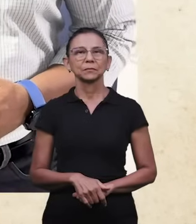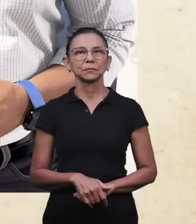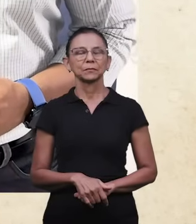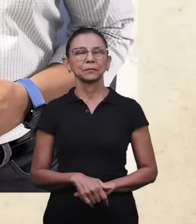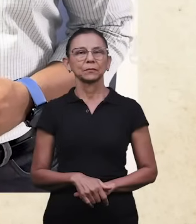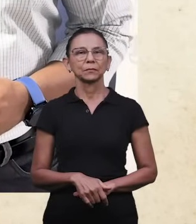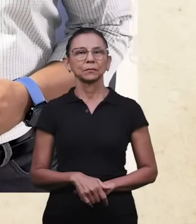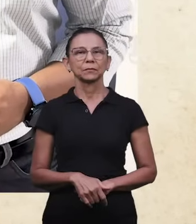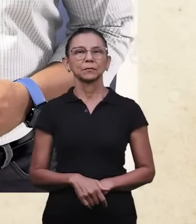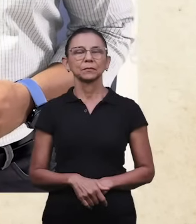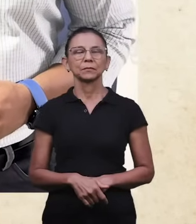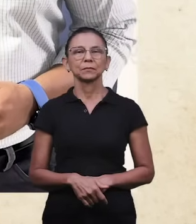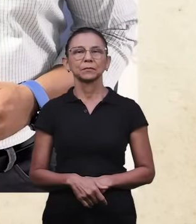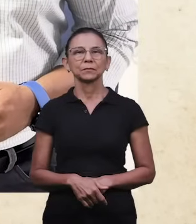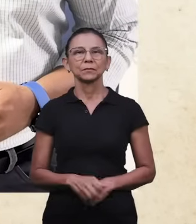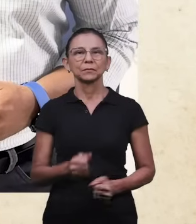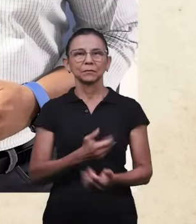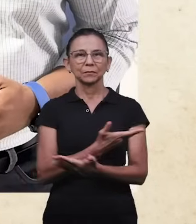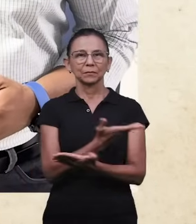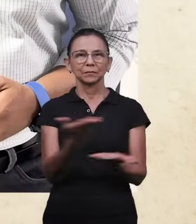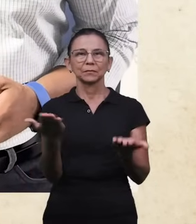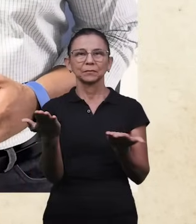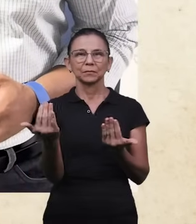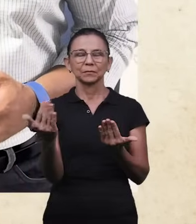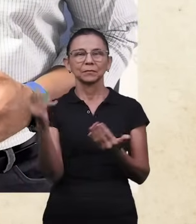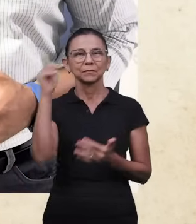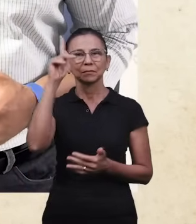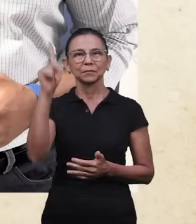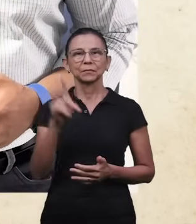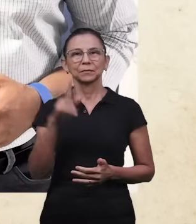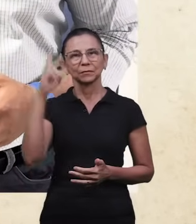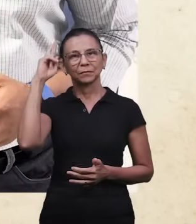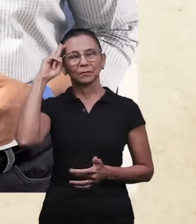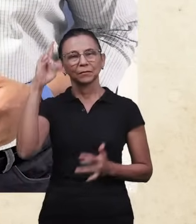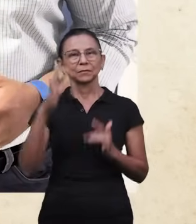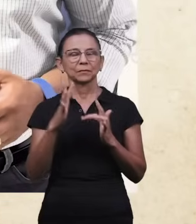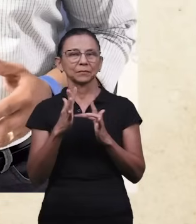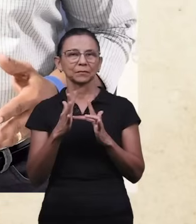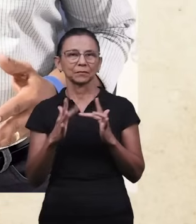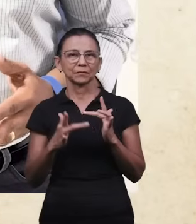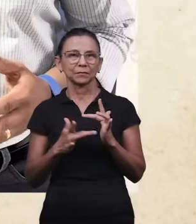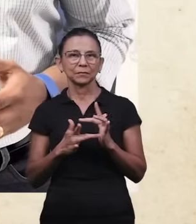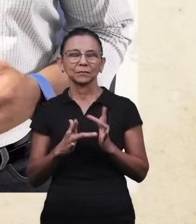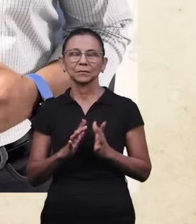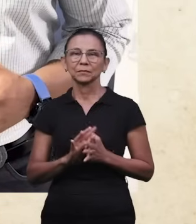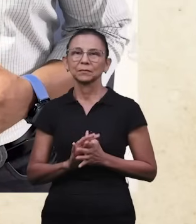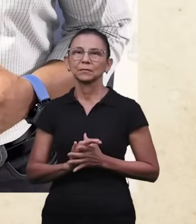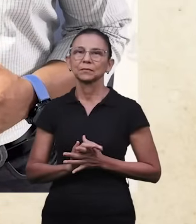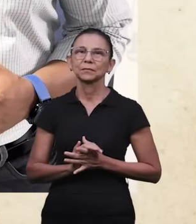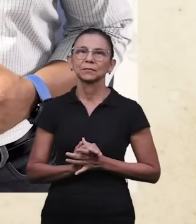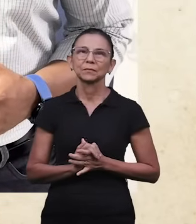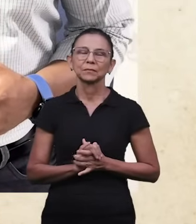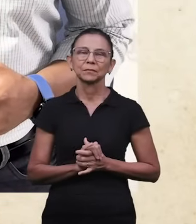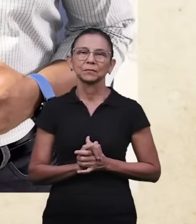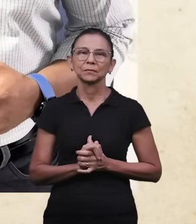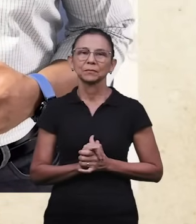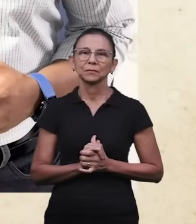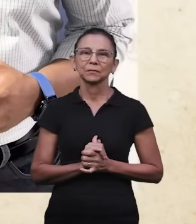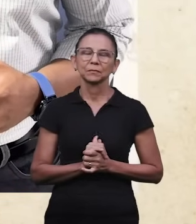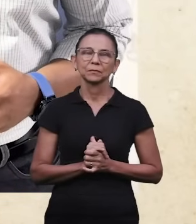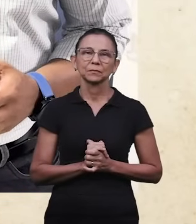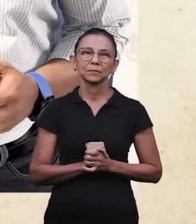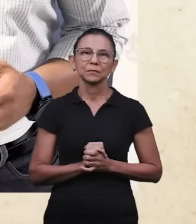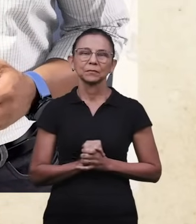Nós saudamos a todos os jovens com a paz do Senhor Jesus. Nós estamos falando especificamente